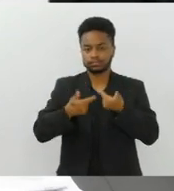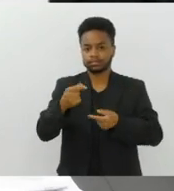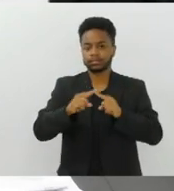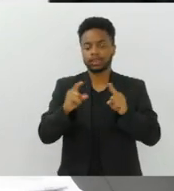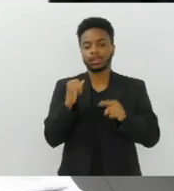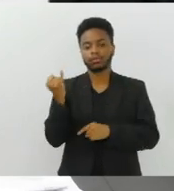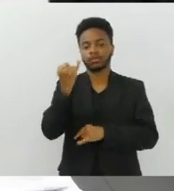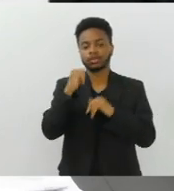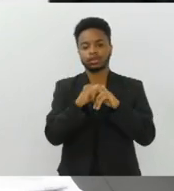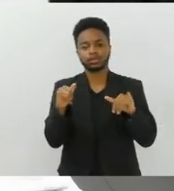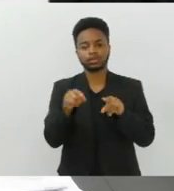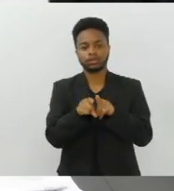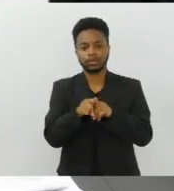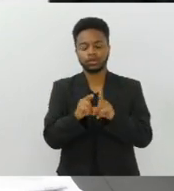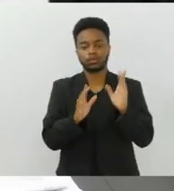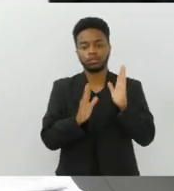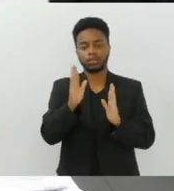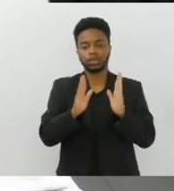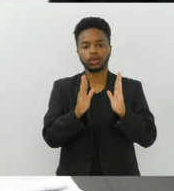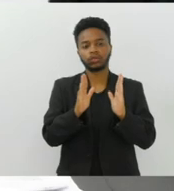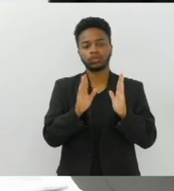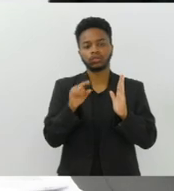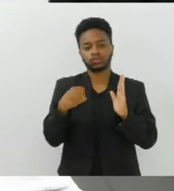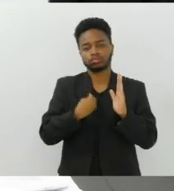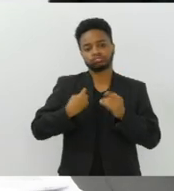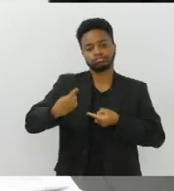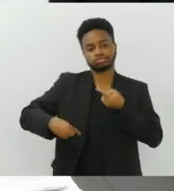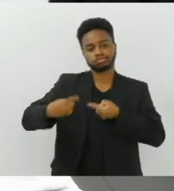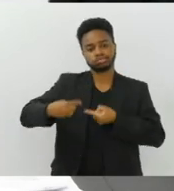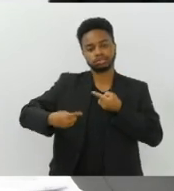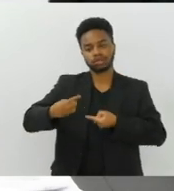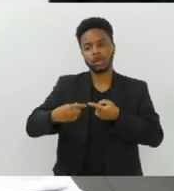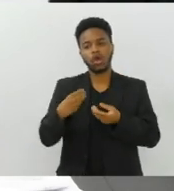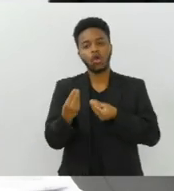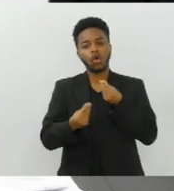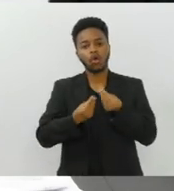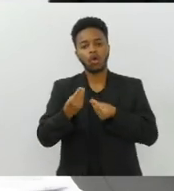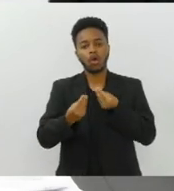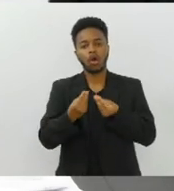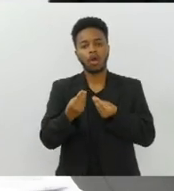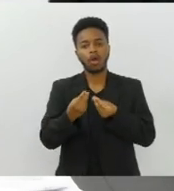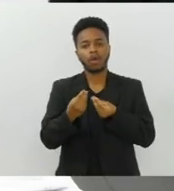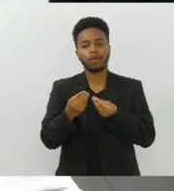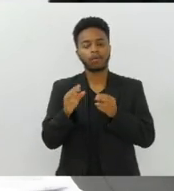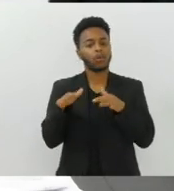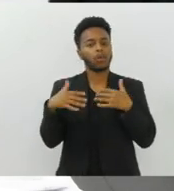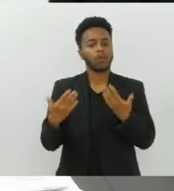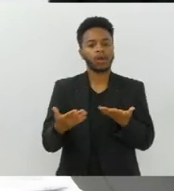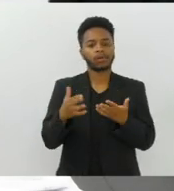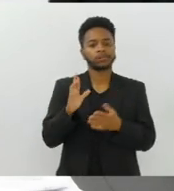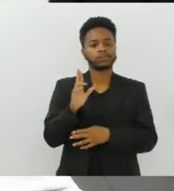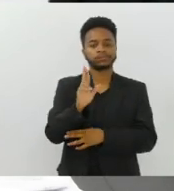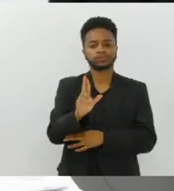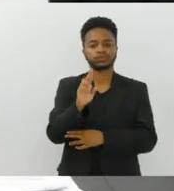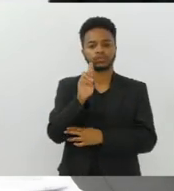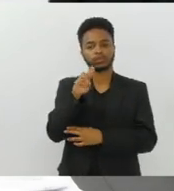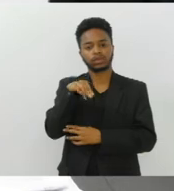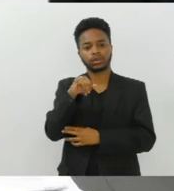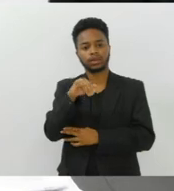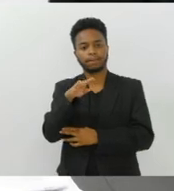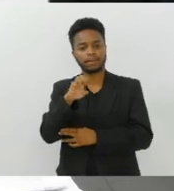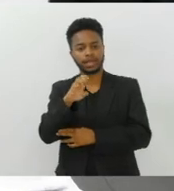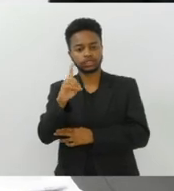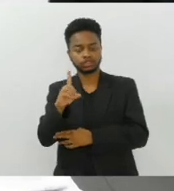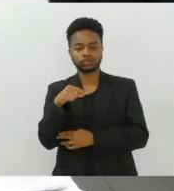nós tivemos essa dúvida durante algumas discussões sobre quais representantes das Unimed seriam chamadas, uma vez